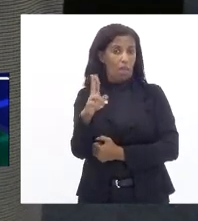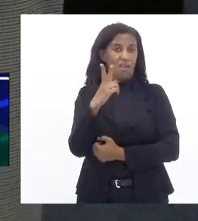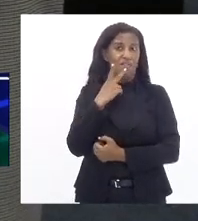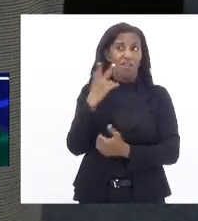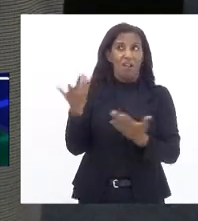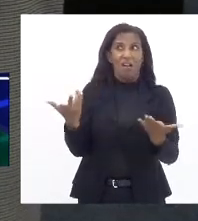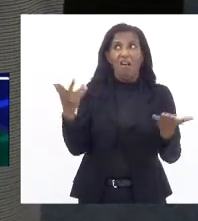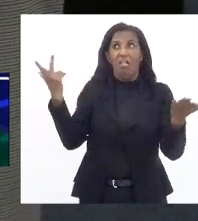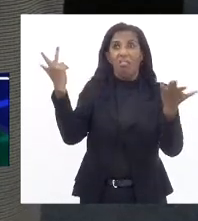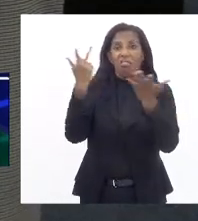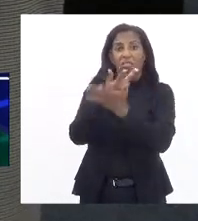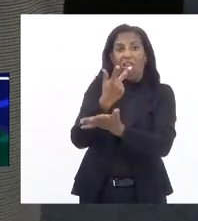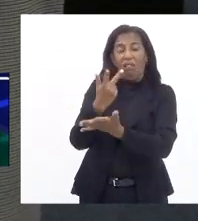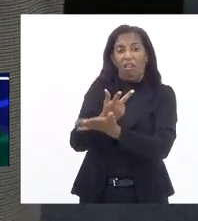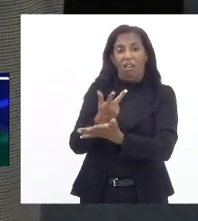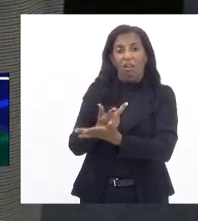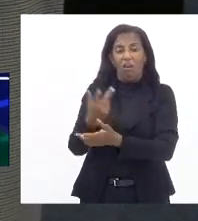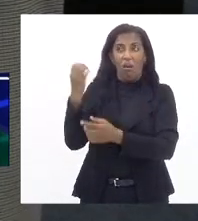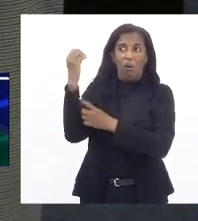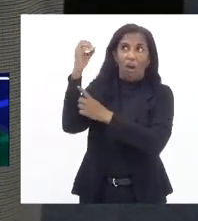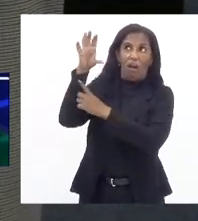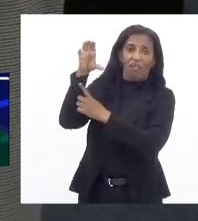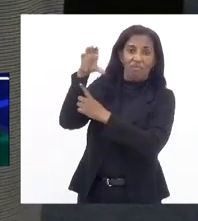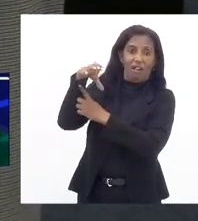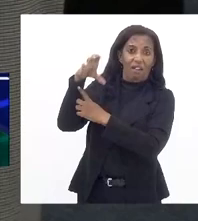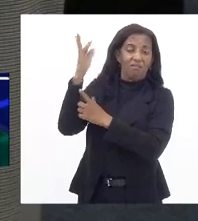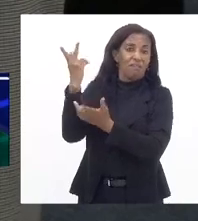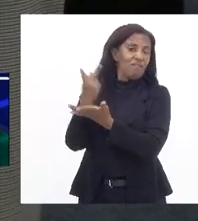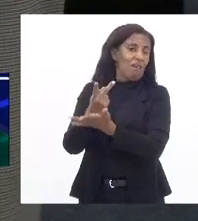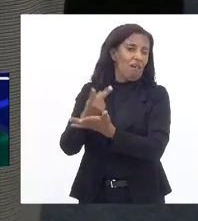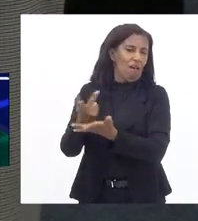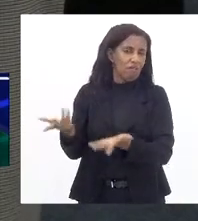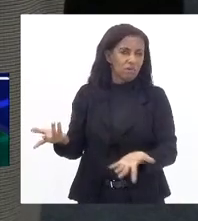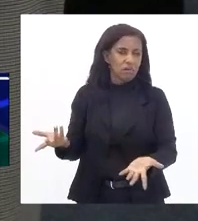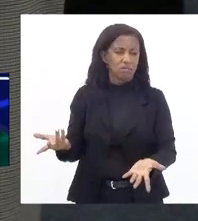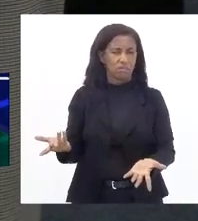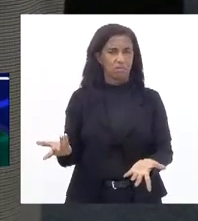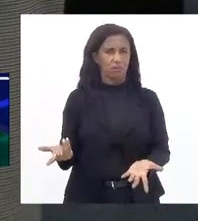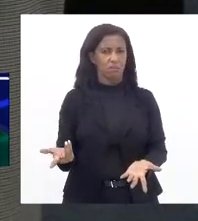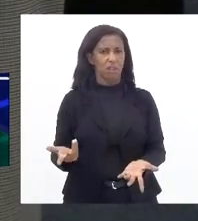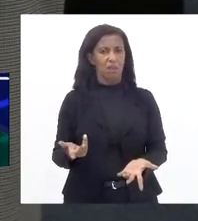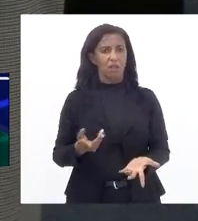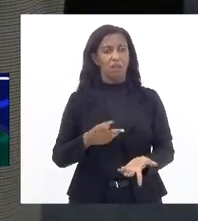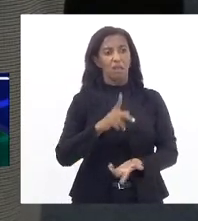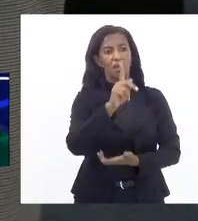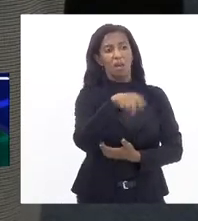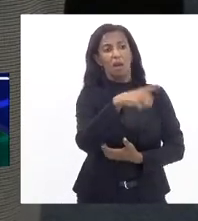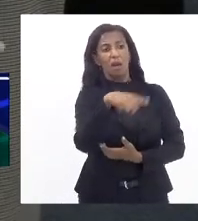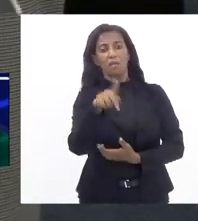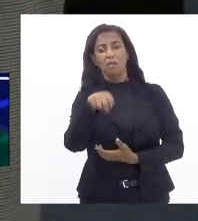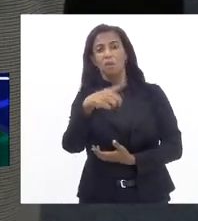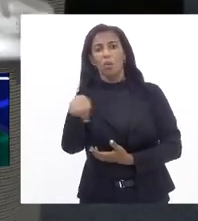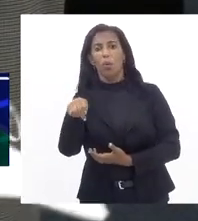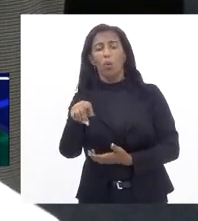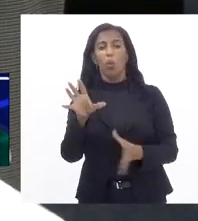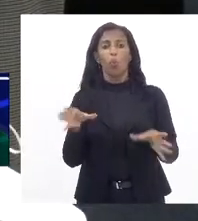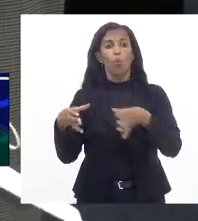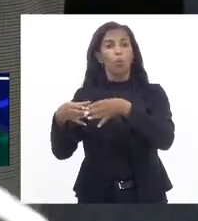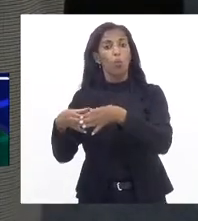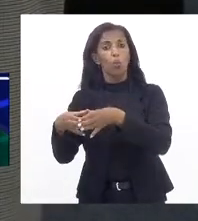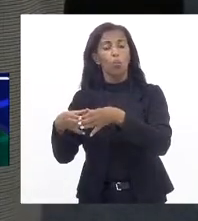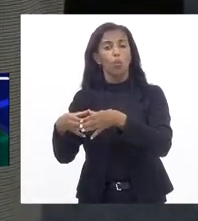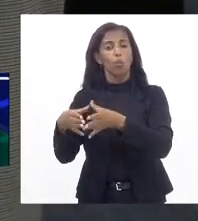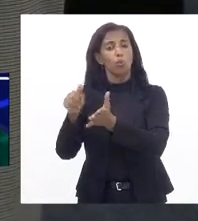realmente erramos, o radar estava errado, não sei o quê, etc., e anulou parte das multas e deixou um grupo